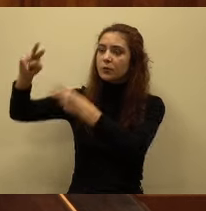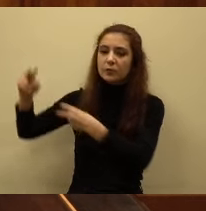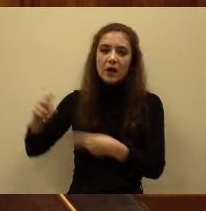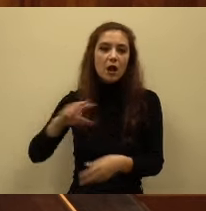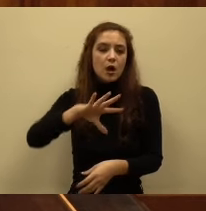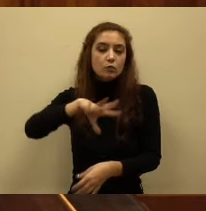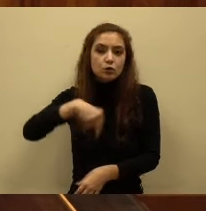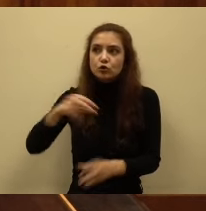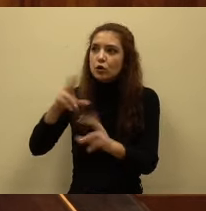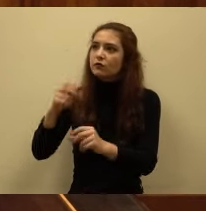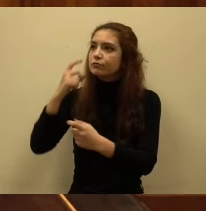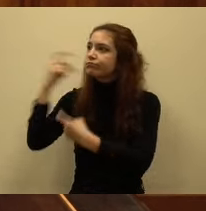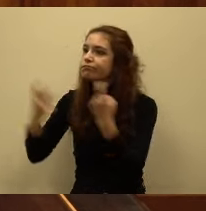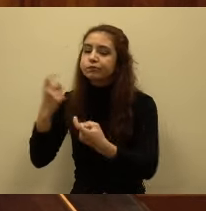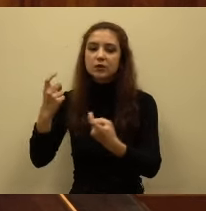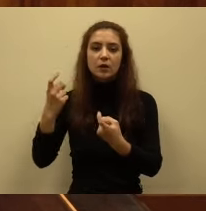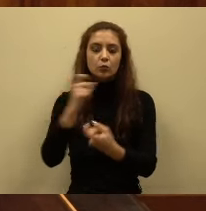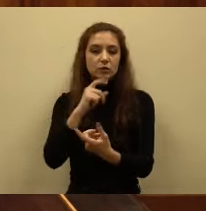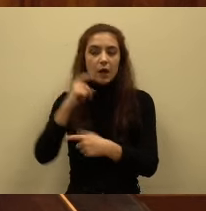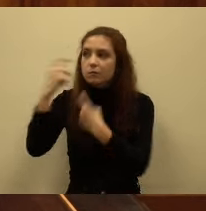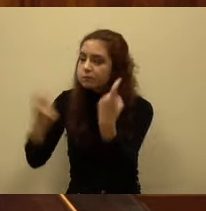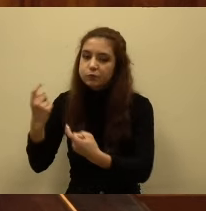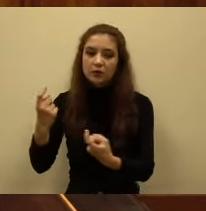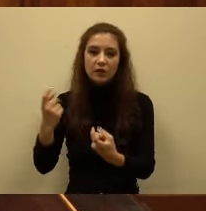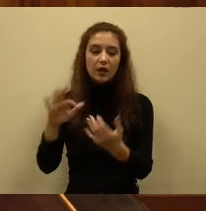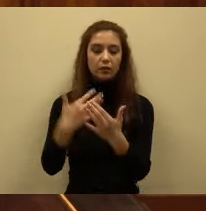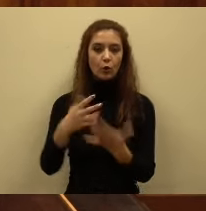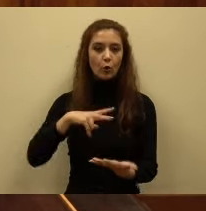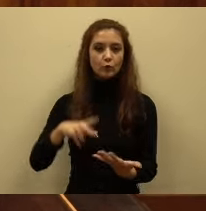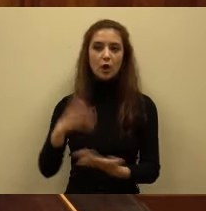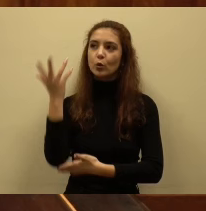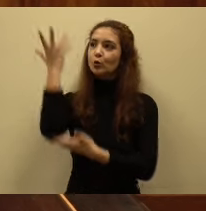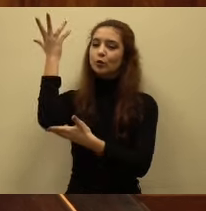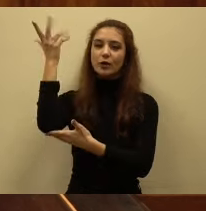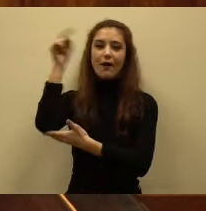oportunidades e, portanto, de fazer Portugal grande pelo mundo fora.